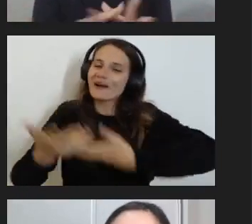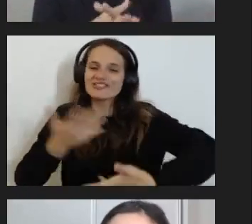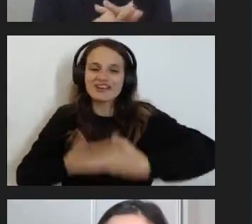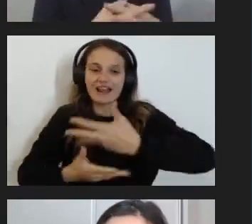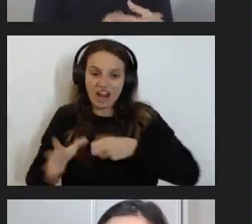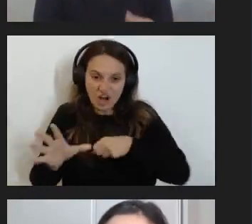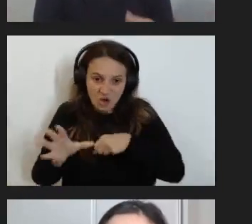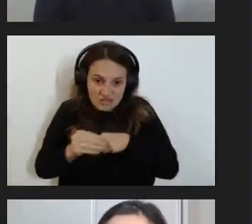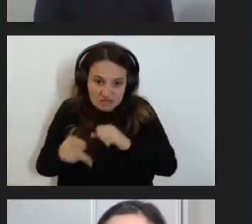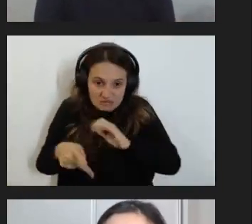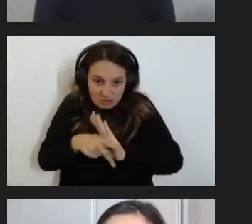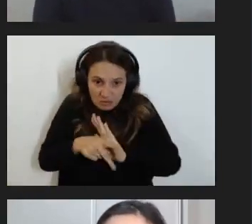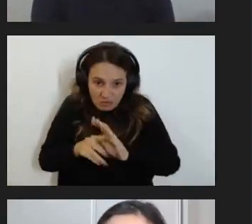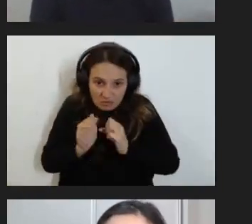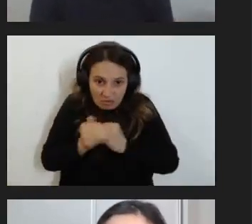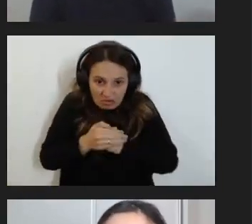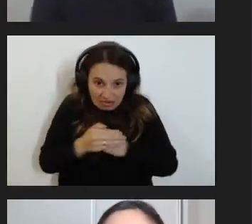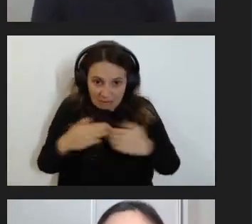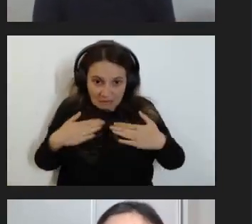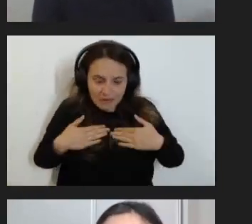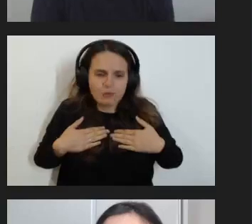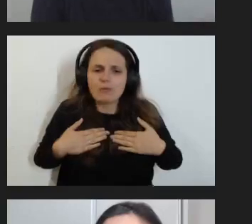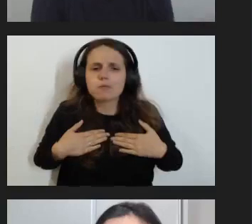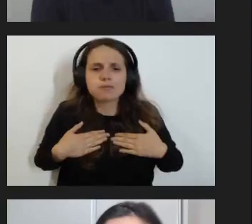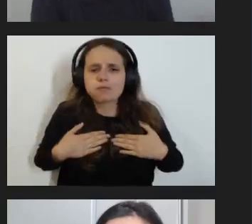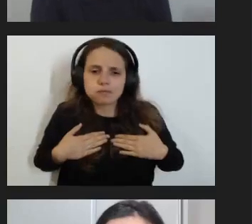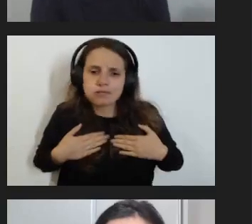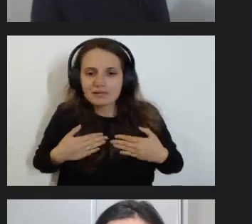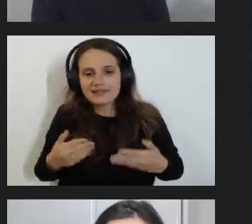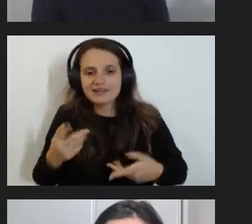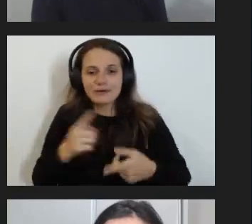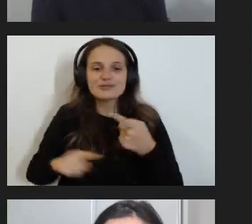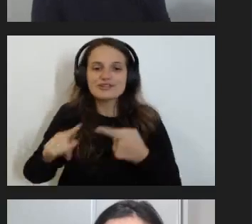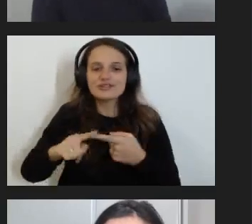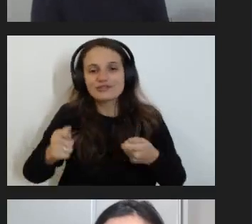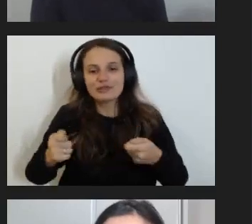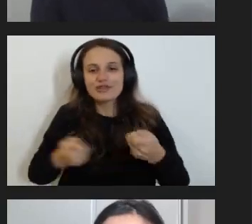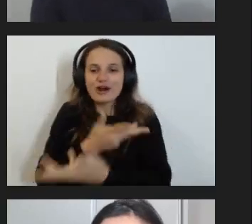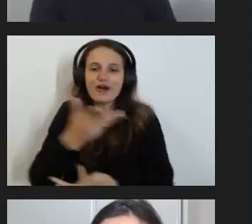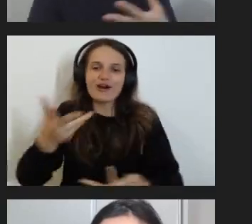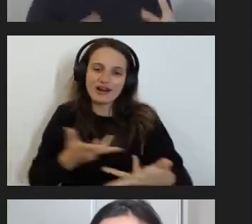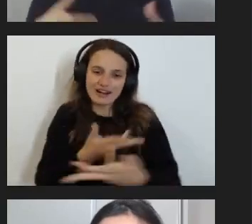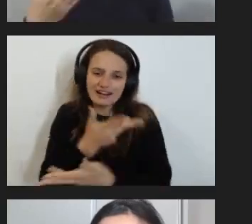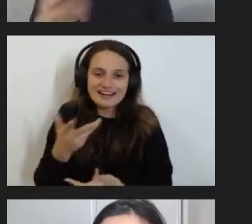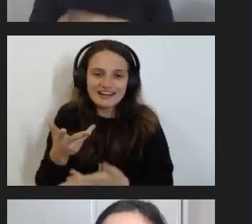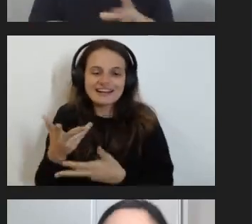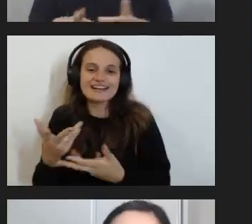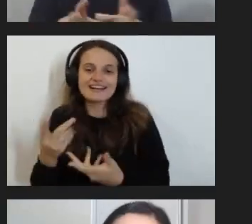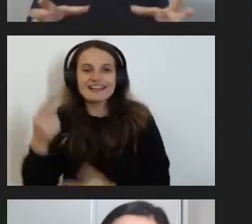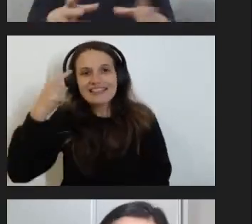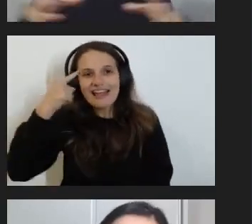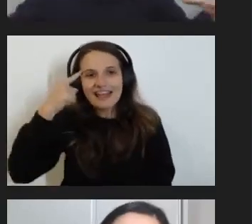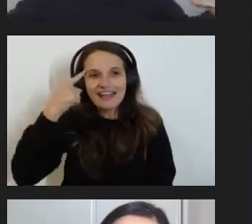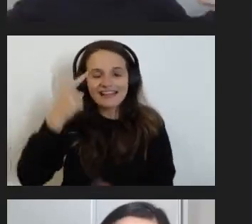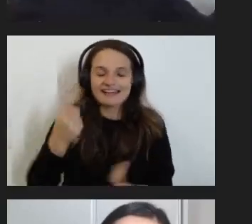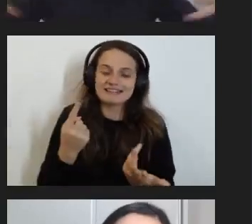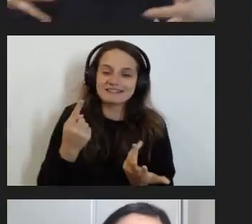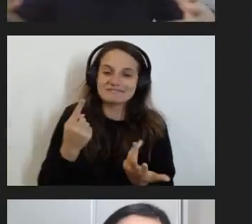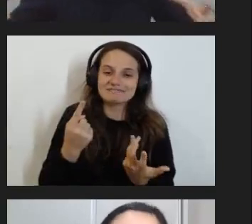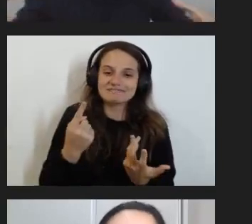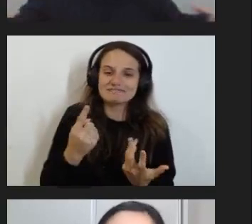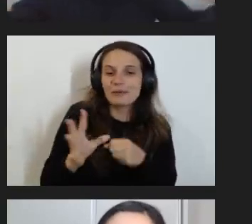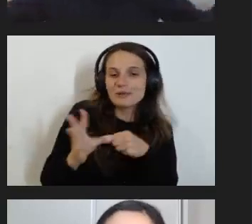valia, sabe? A gente está aqui para trocar ideias, trocar saberes e construir essa comunidade, né,